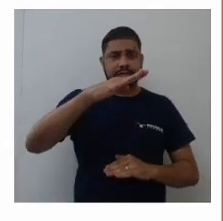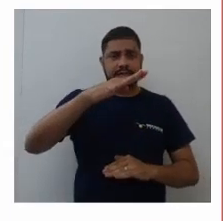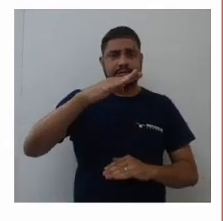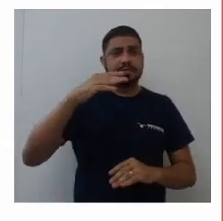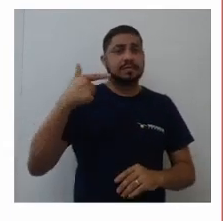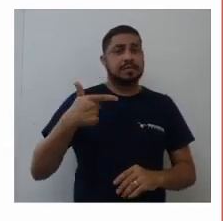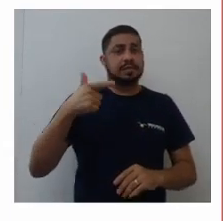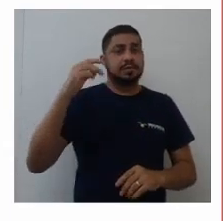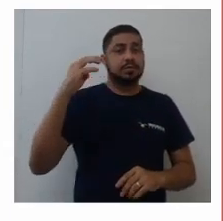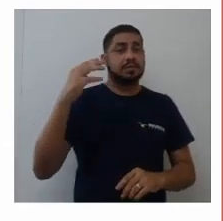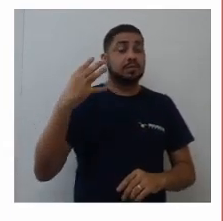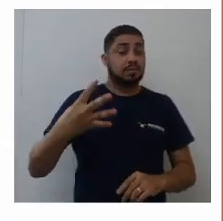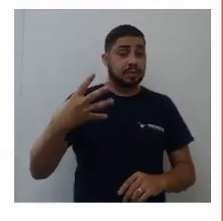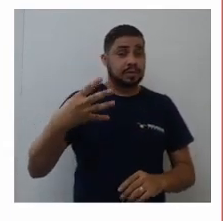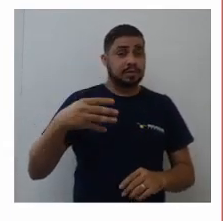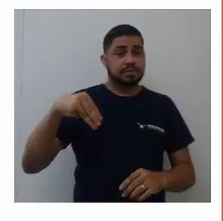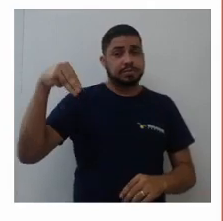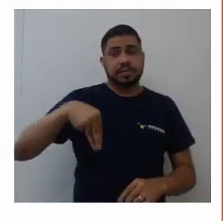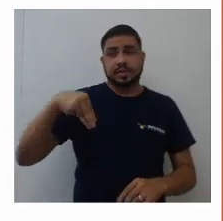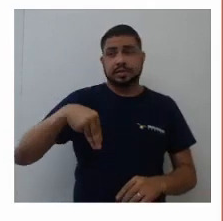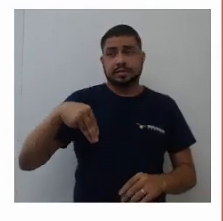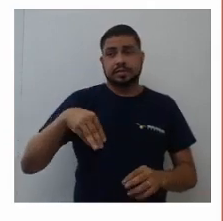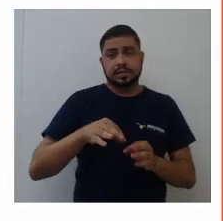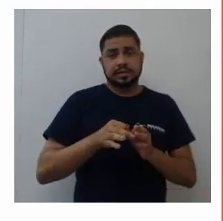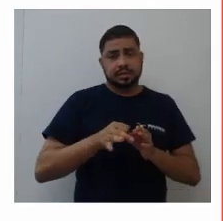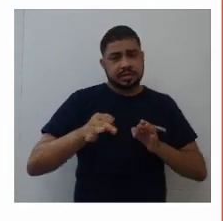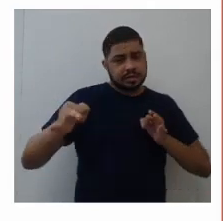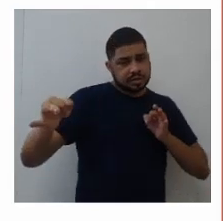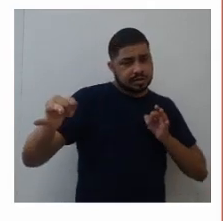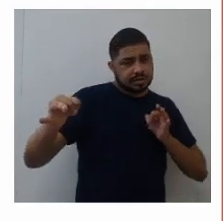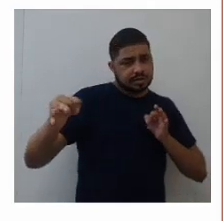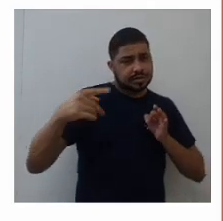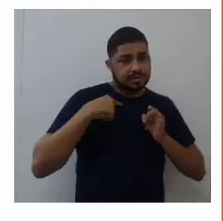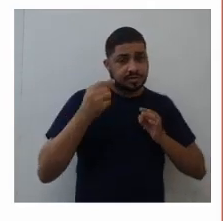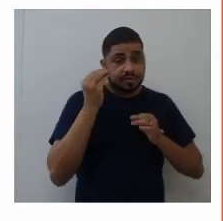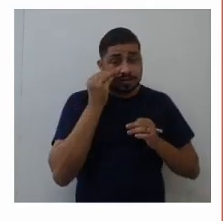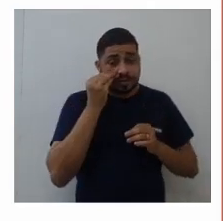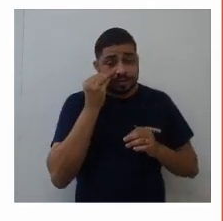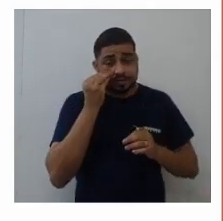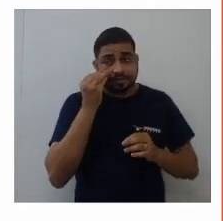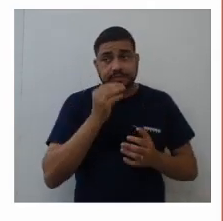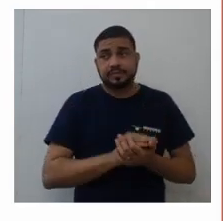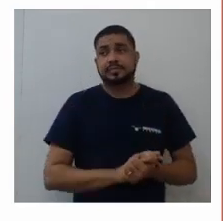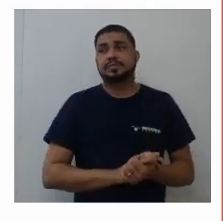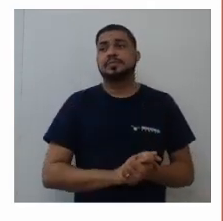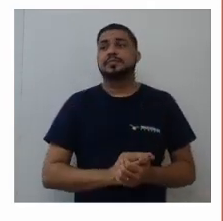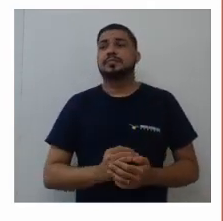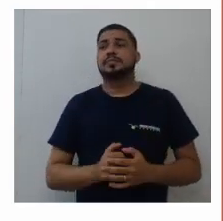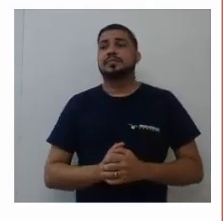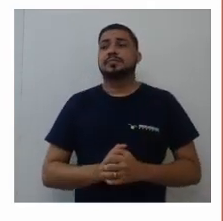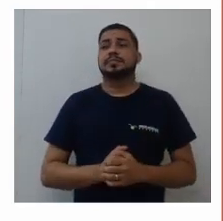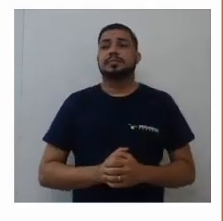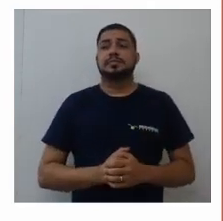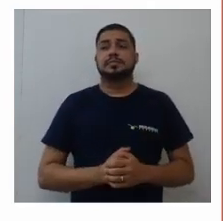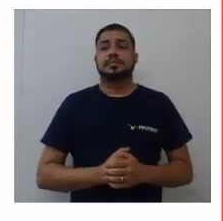24 metros é a distância nessa horizontal aqui, ó. Deixa eu ver aqui. Isso.